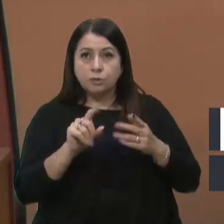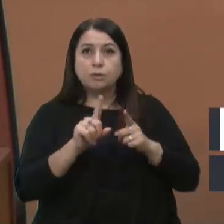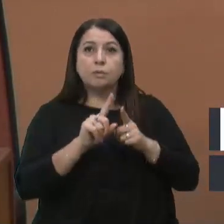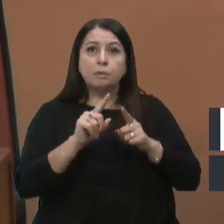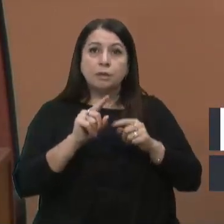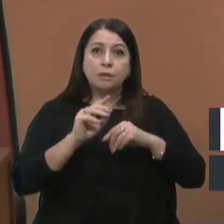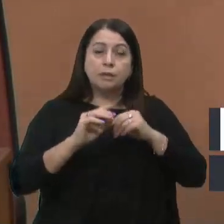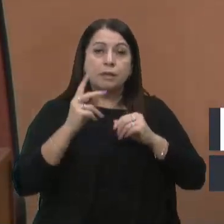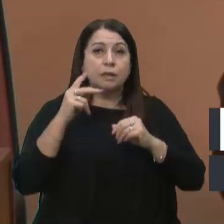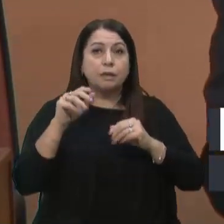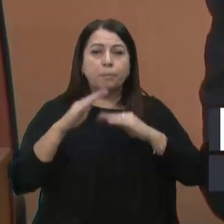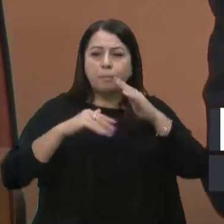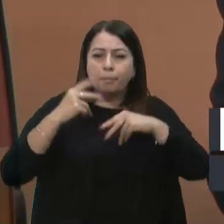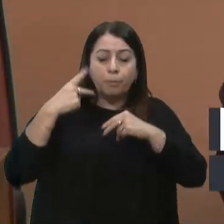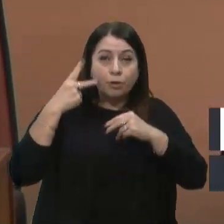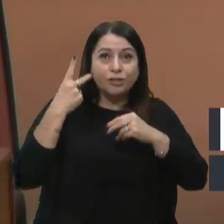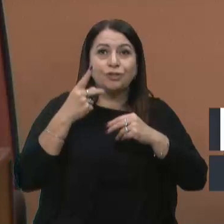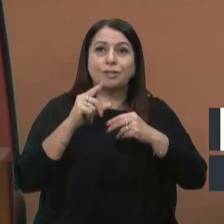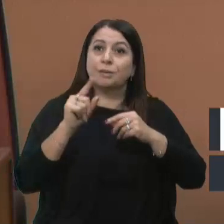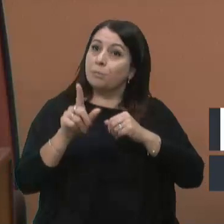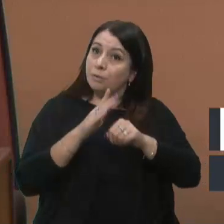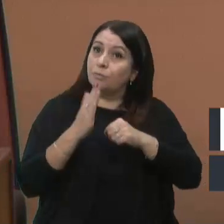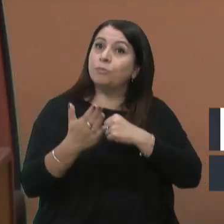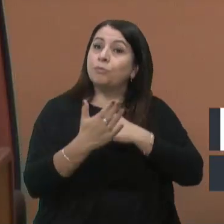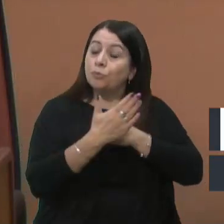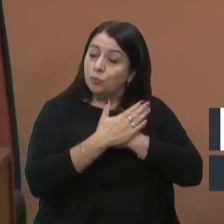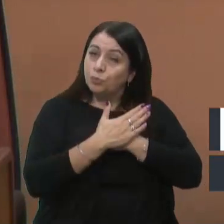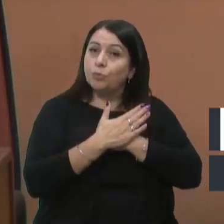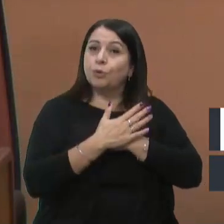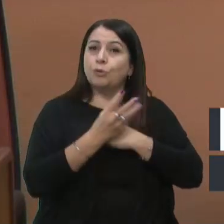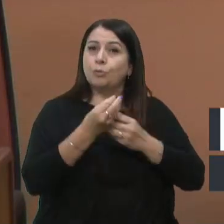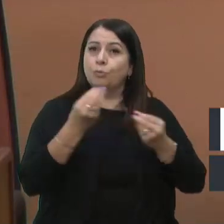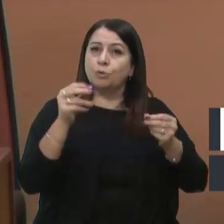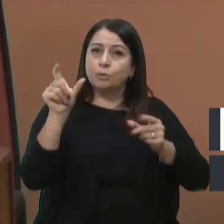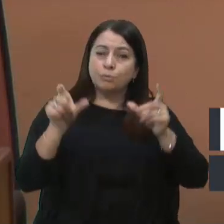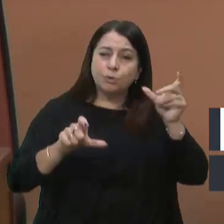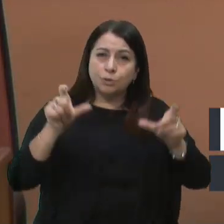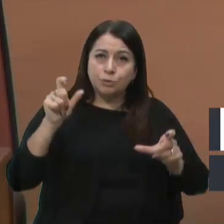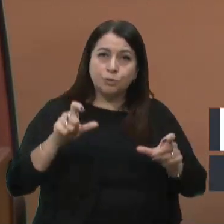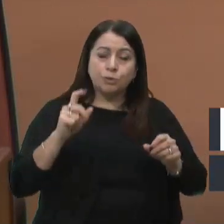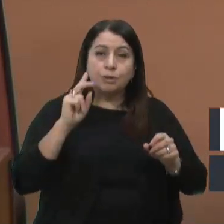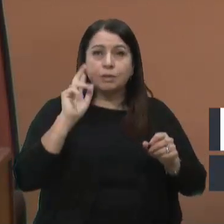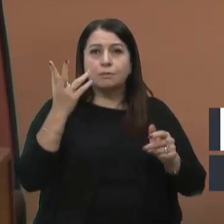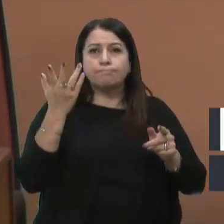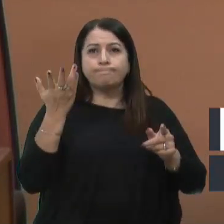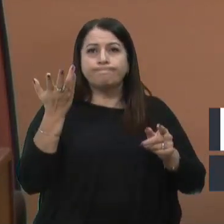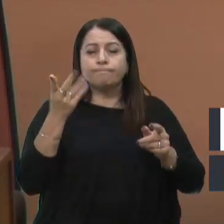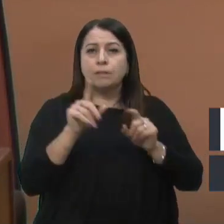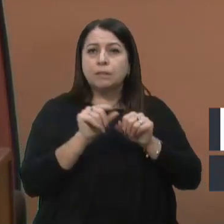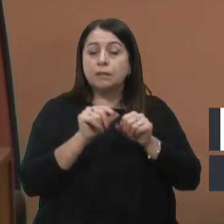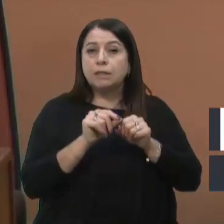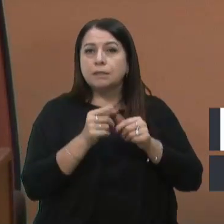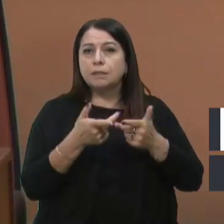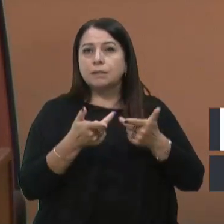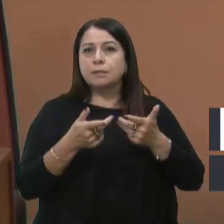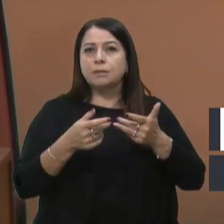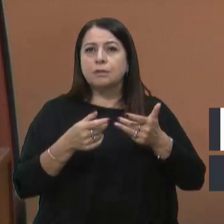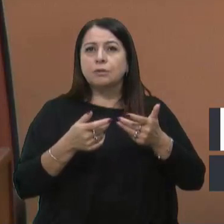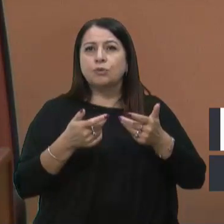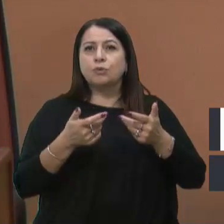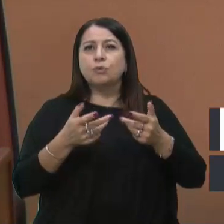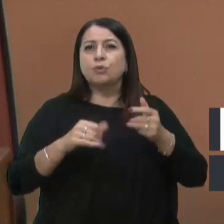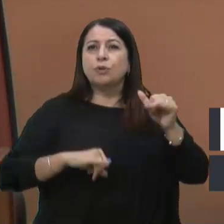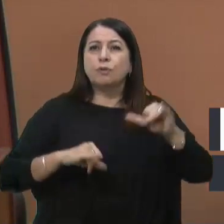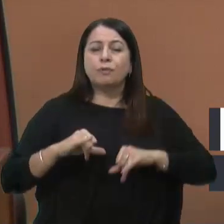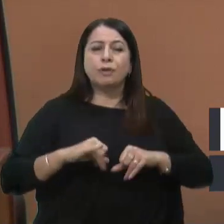também de uma certa forma tem auxiliado muitas pessoas que têm sido vítimas da Drogas